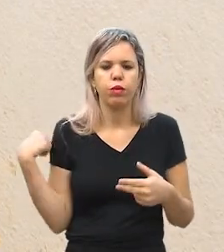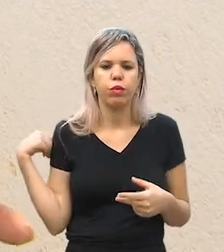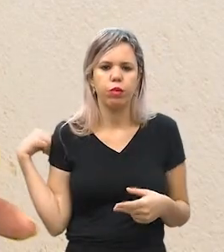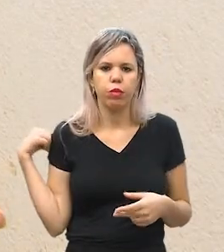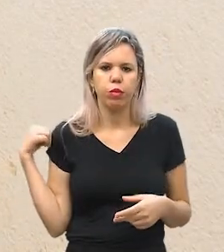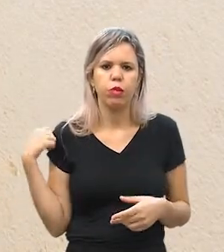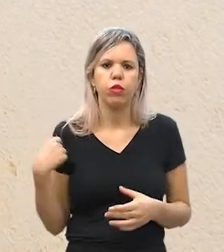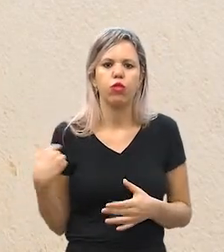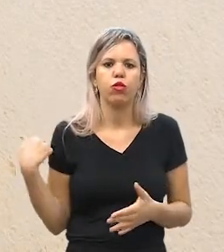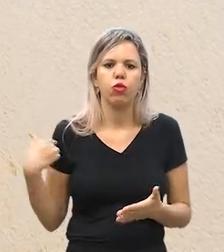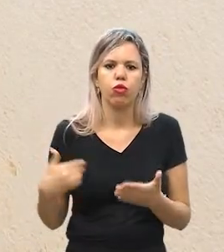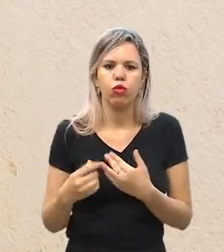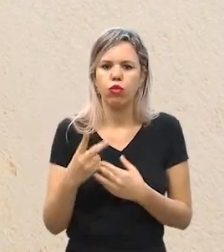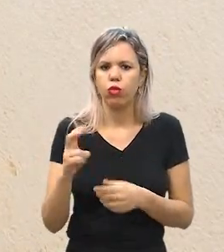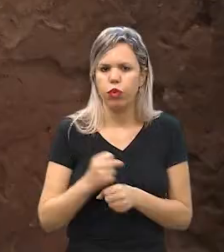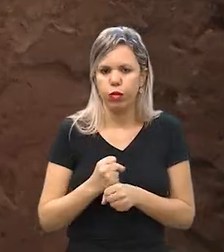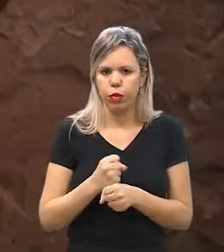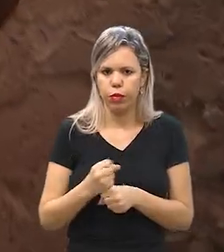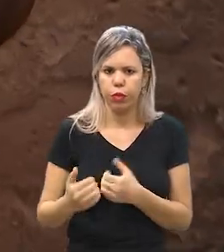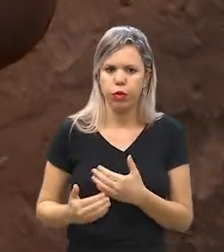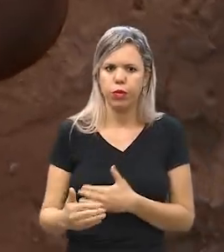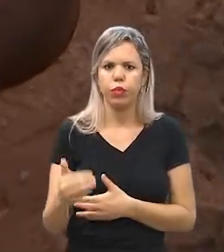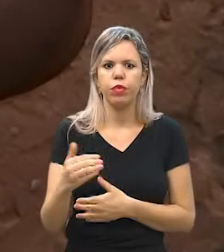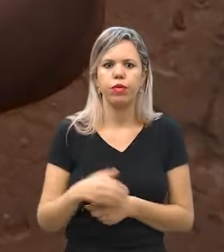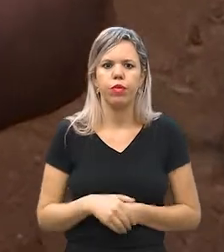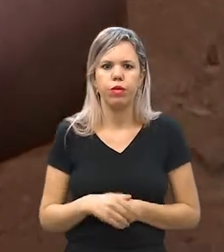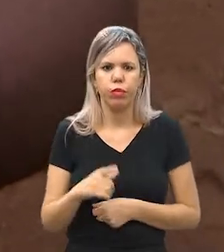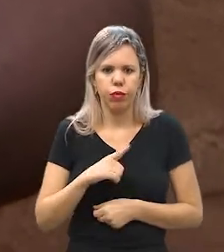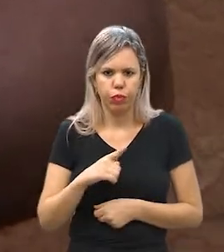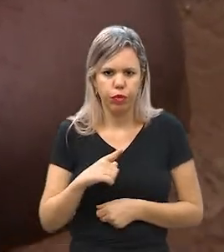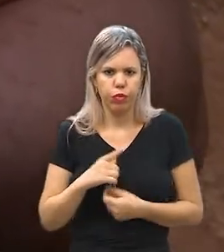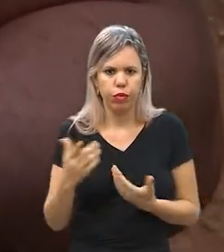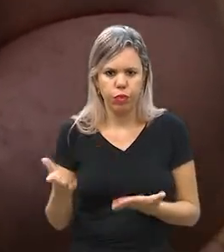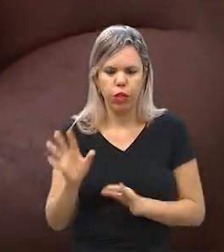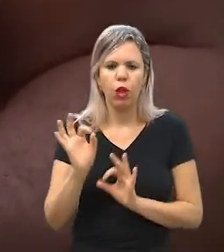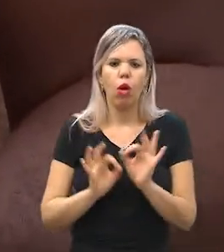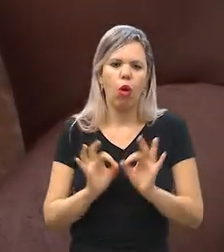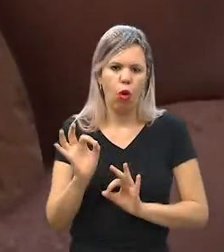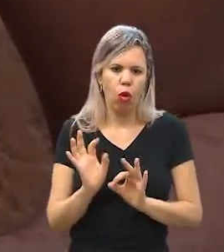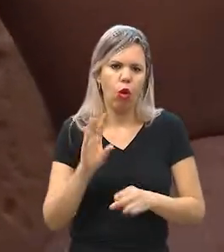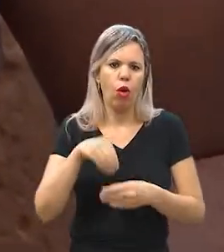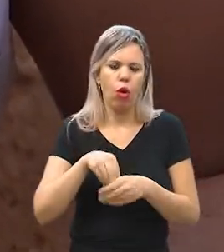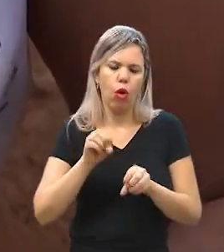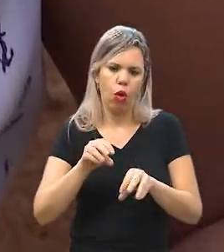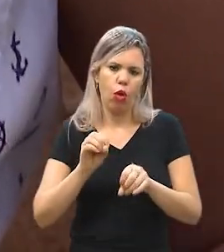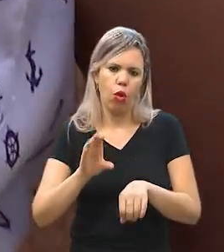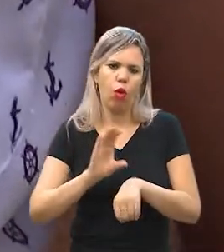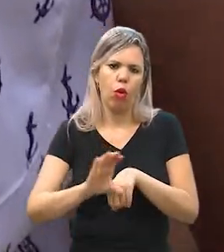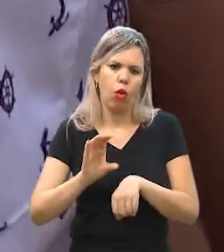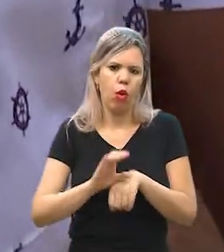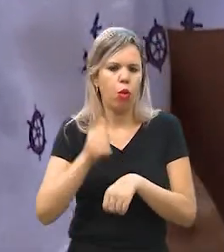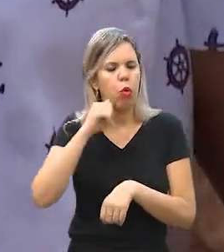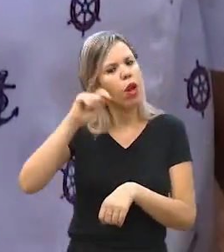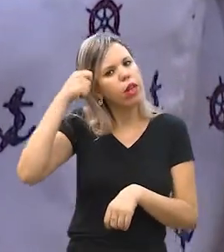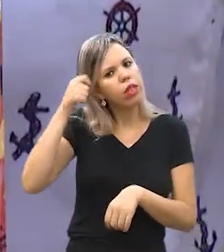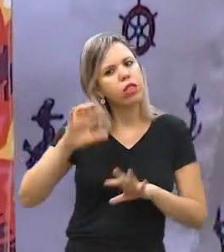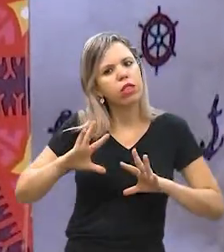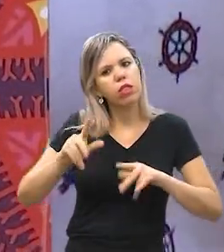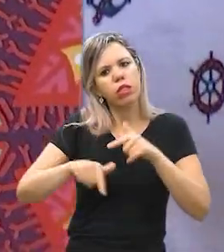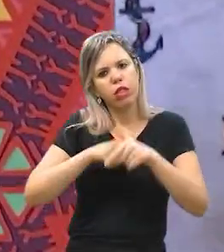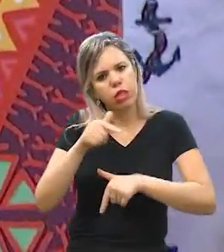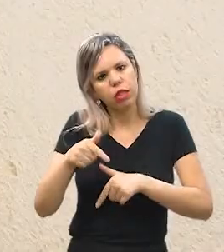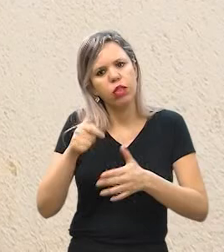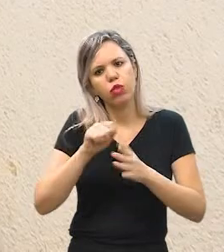Nesses últimos 15 anos, ela tem sido uma organização de educadoras negras que trabalha com todas as